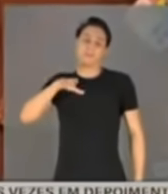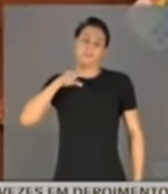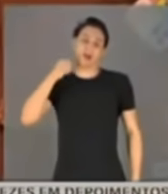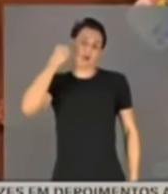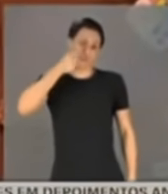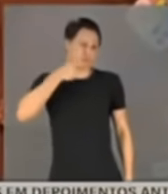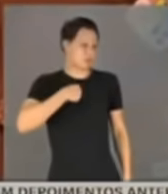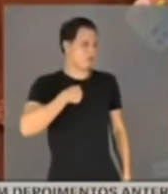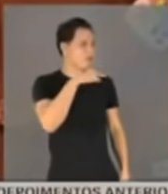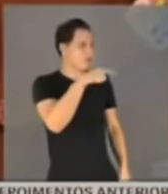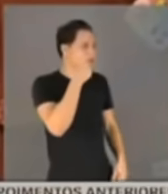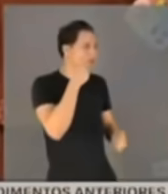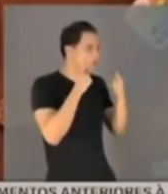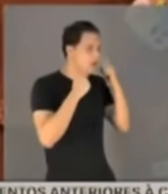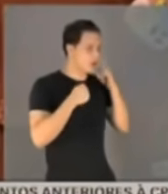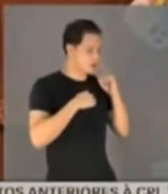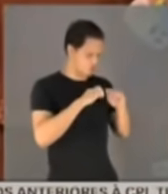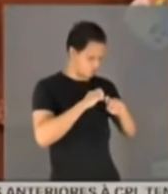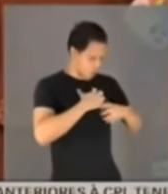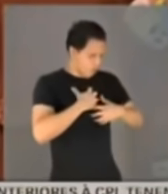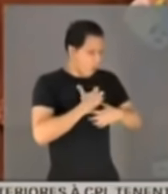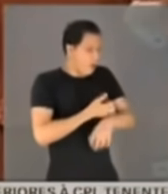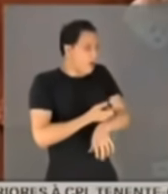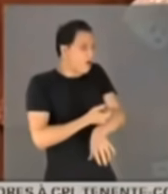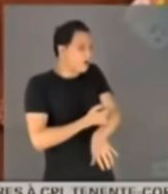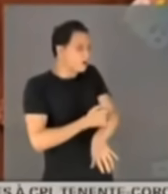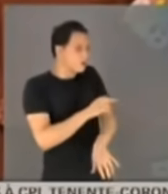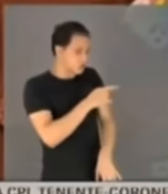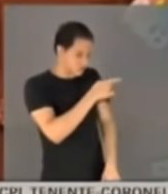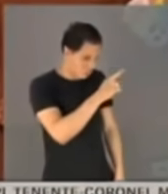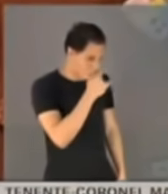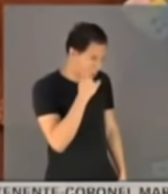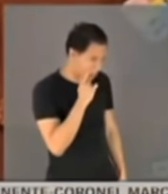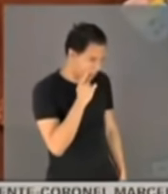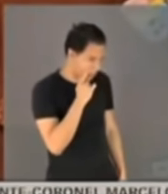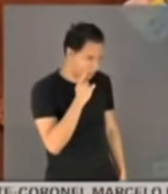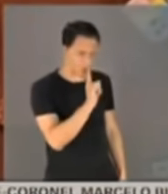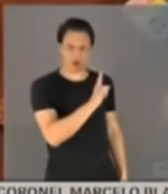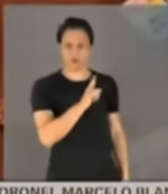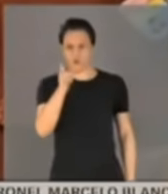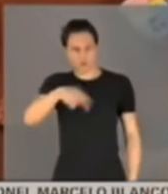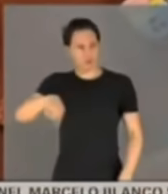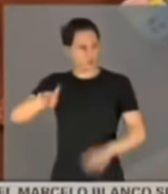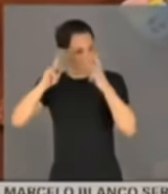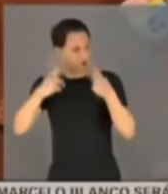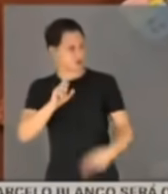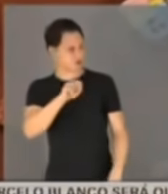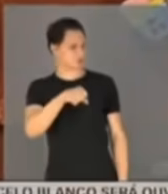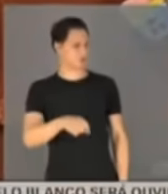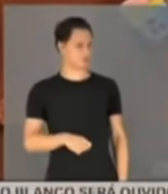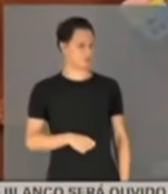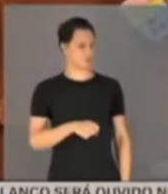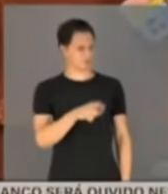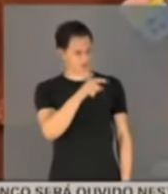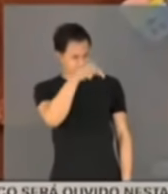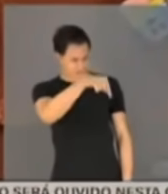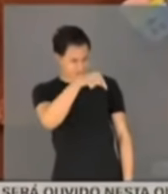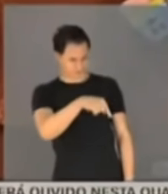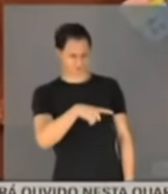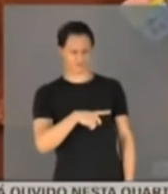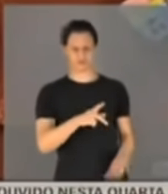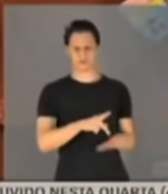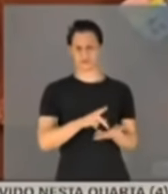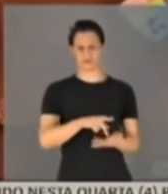com as lágrimas. Não me comovo. Com as suas, não. Com aquelas ali, sim. Nada disso daqui é verdadeiro.